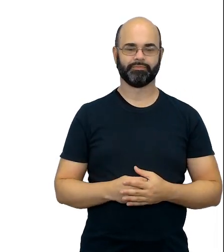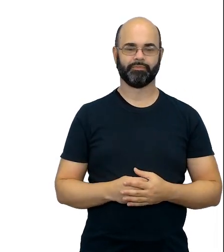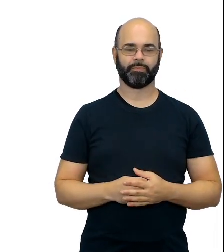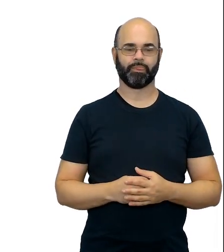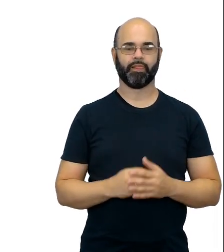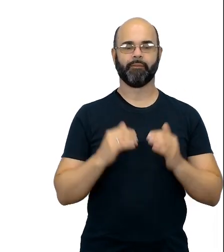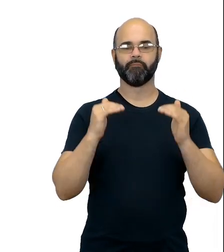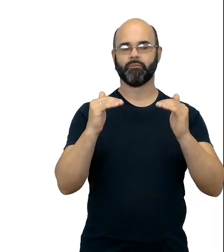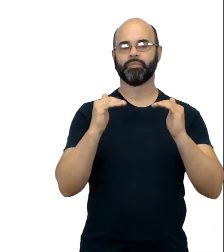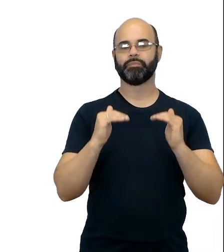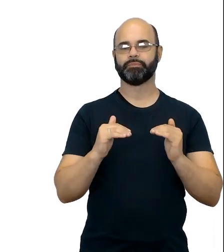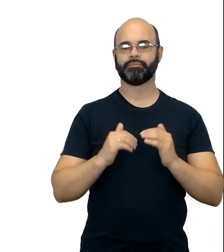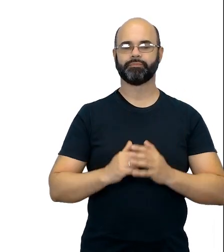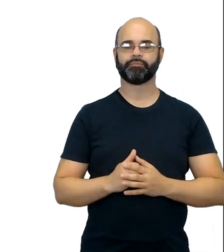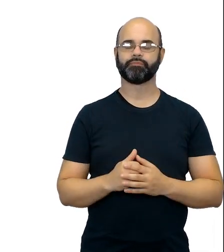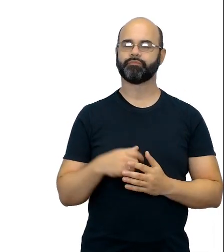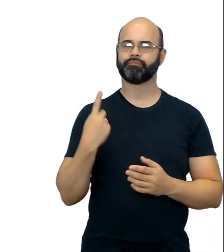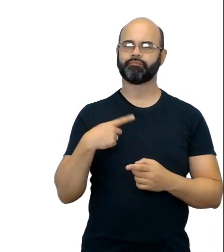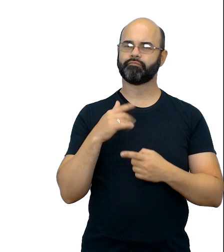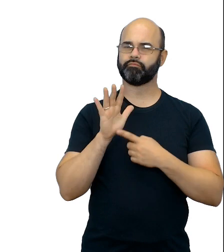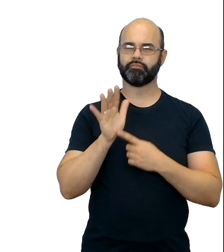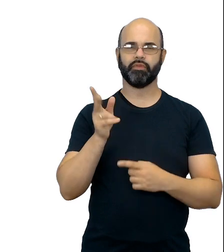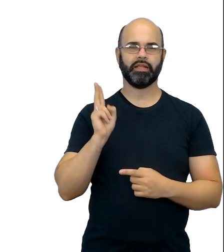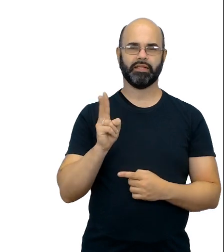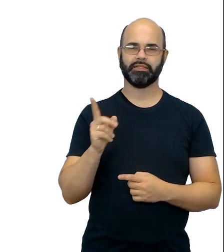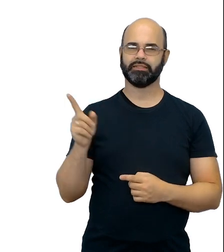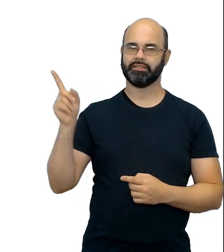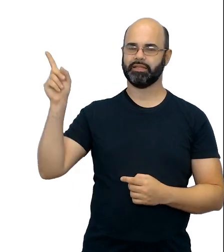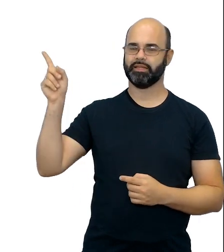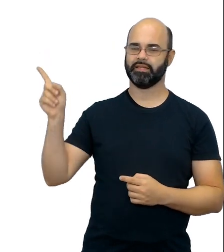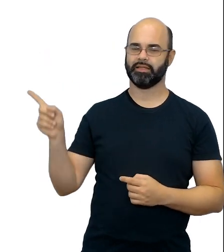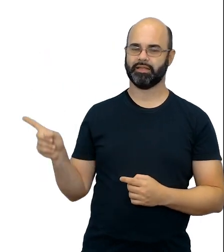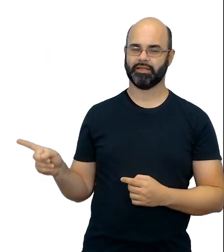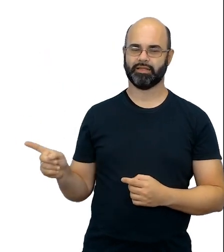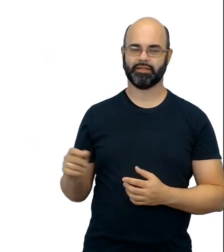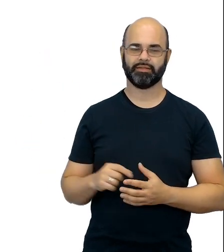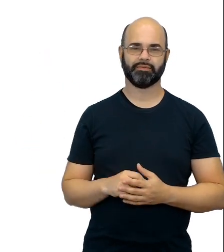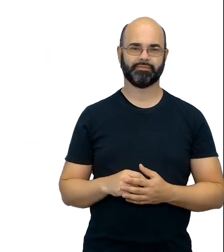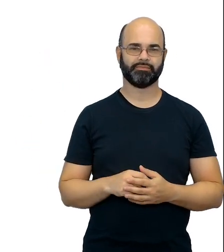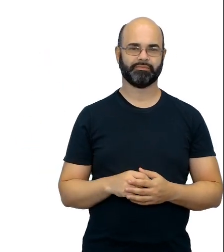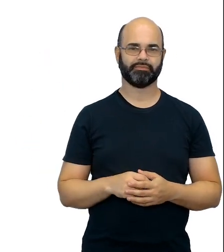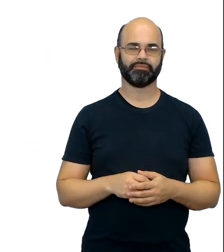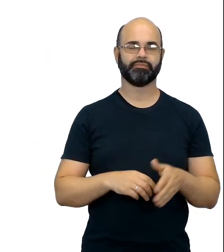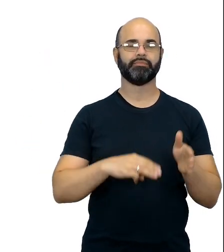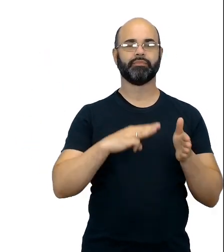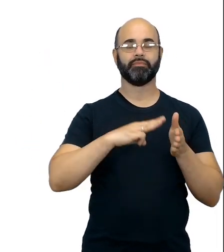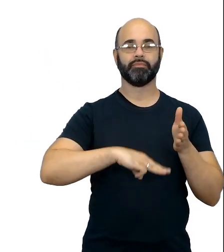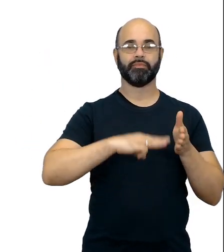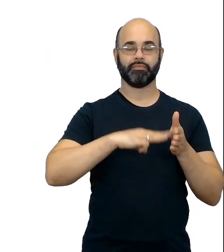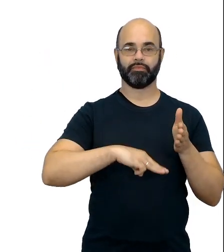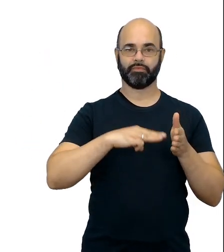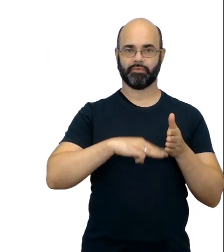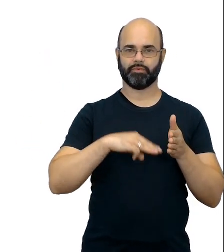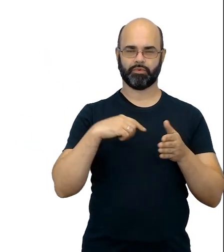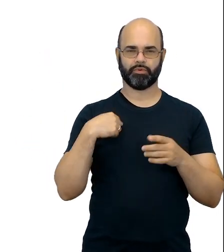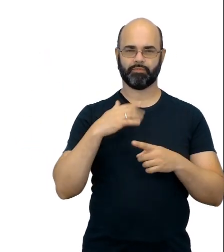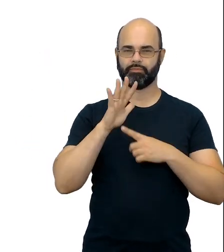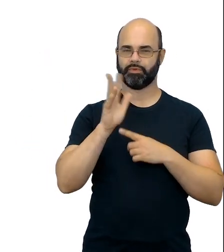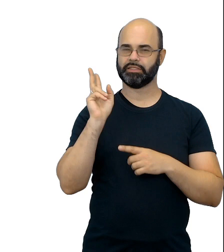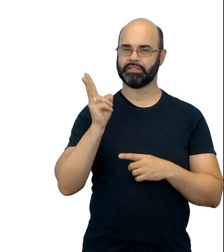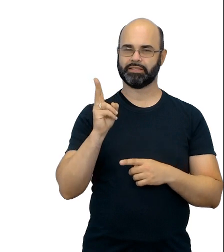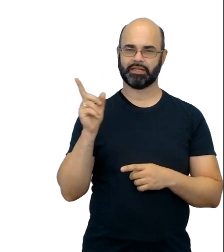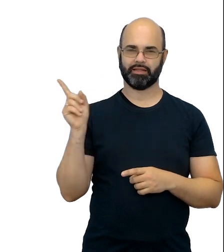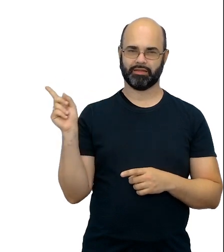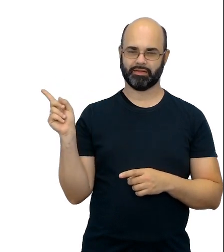sempre mostramos esse movimento metodológico aí, tá bom? A gente